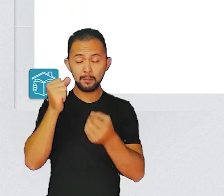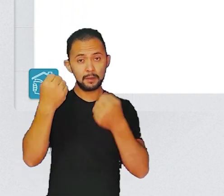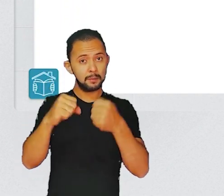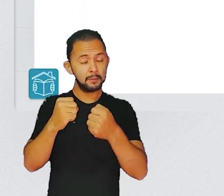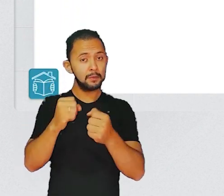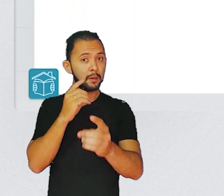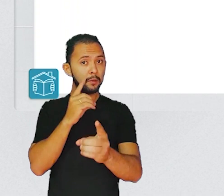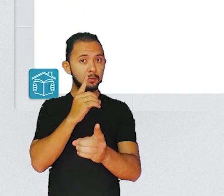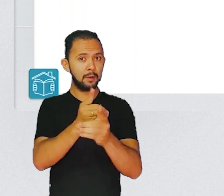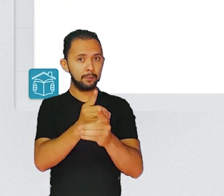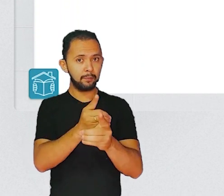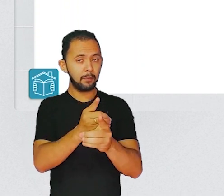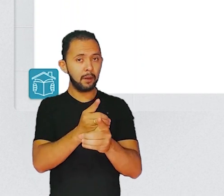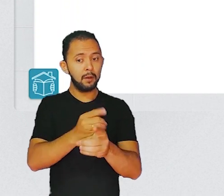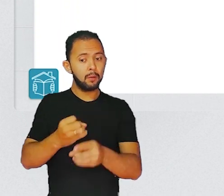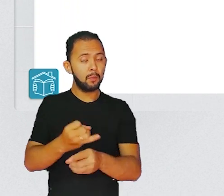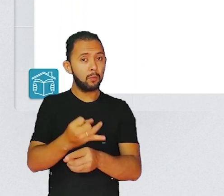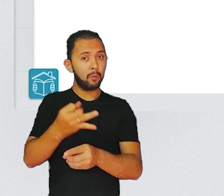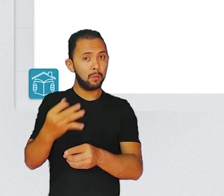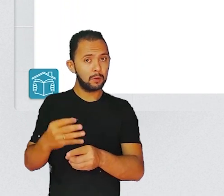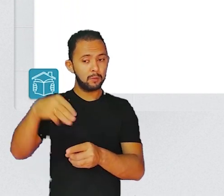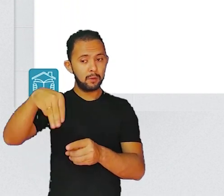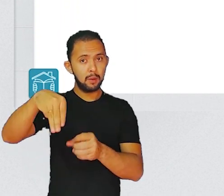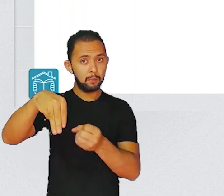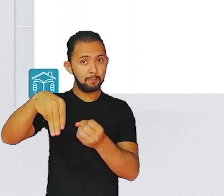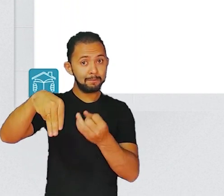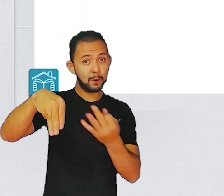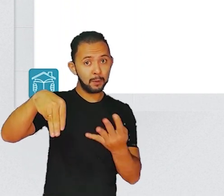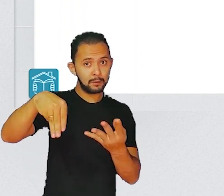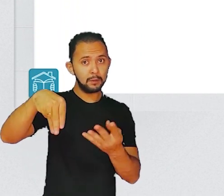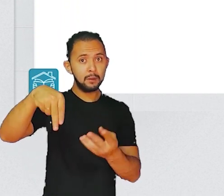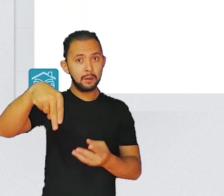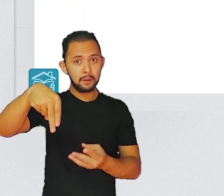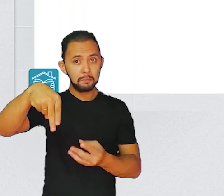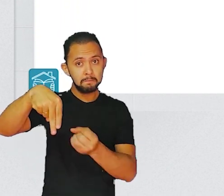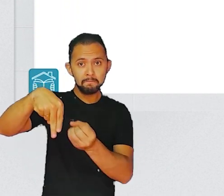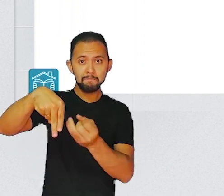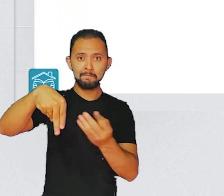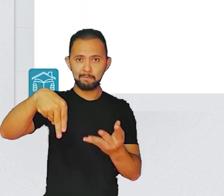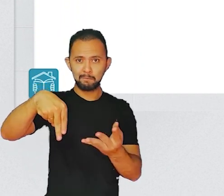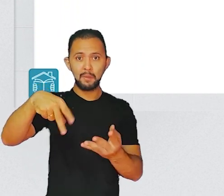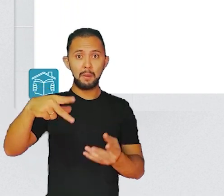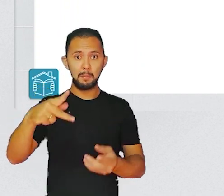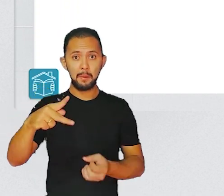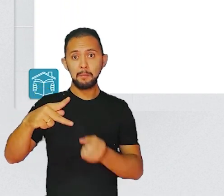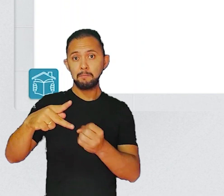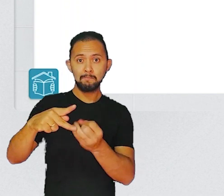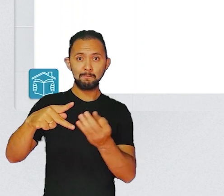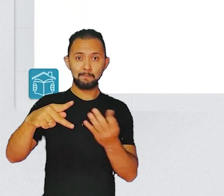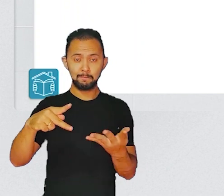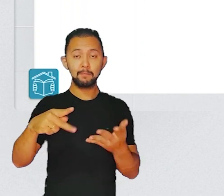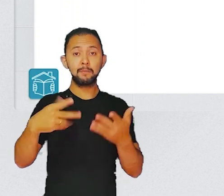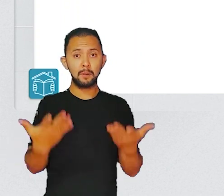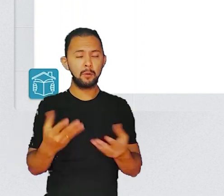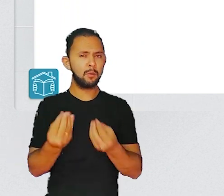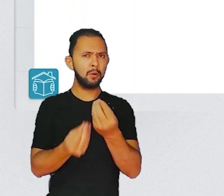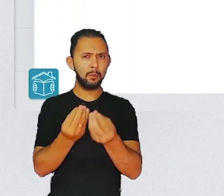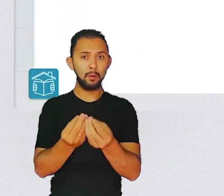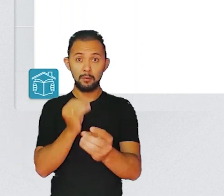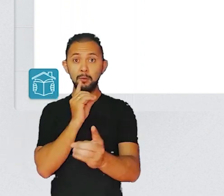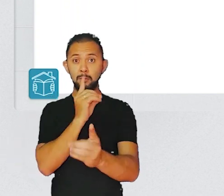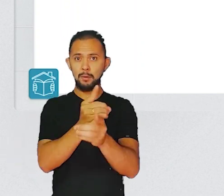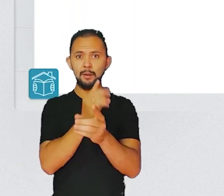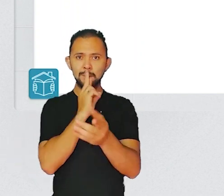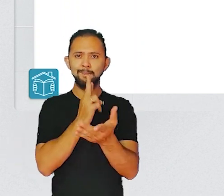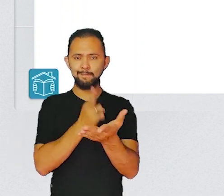de m, o valor de n e o valor de p. Beleza? Como é que a gente vai descobrir